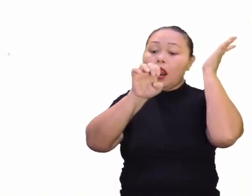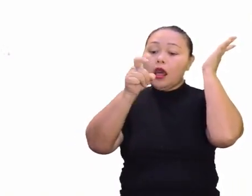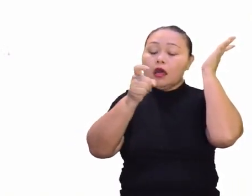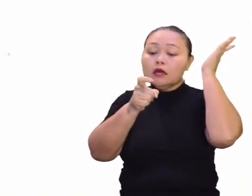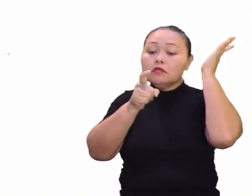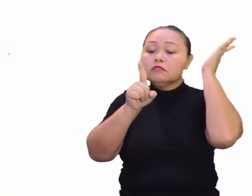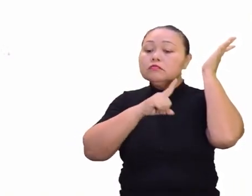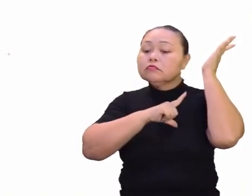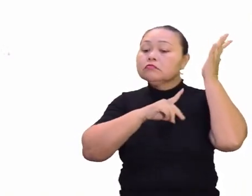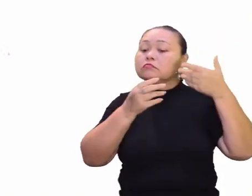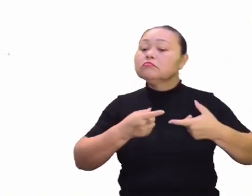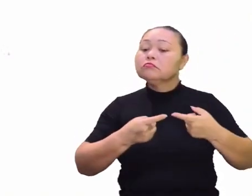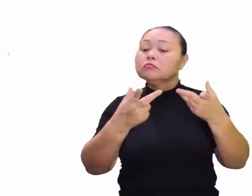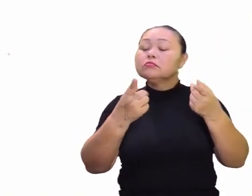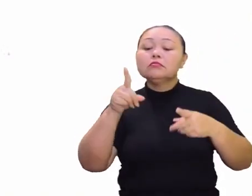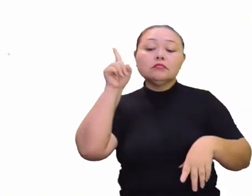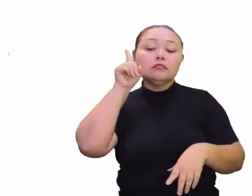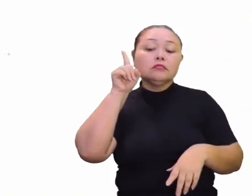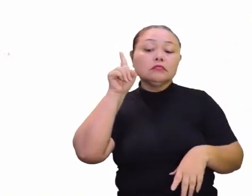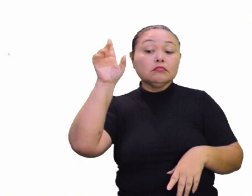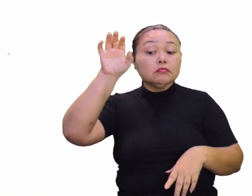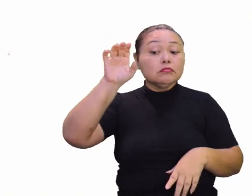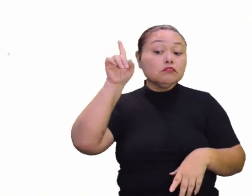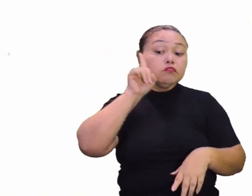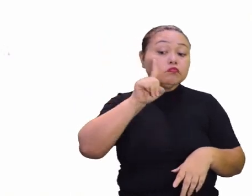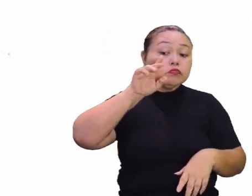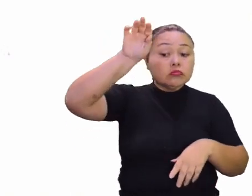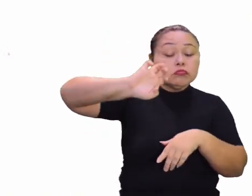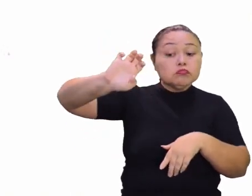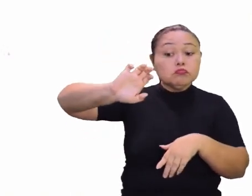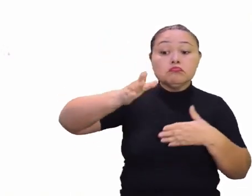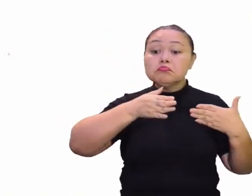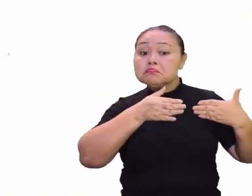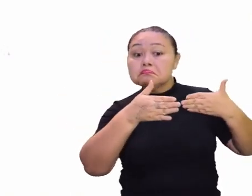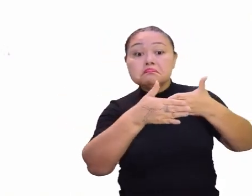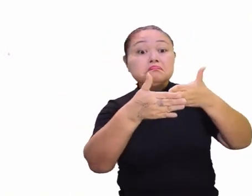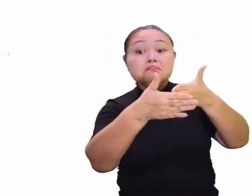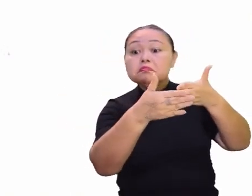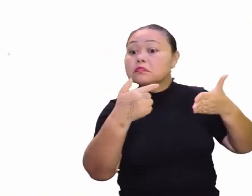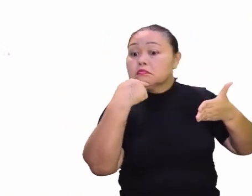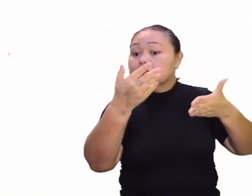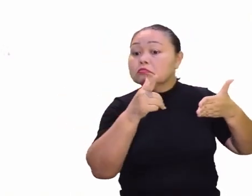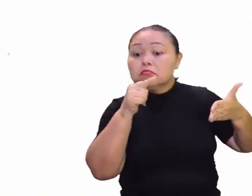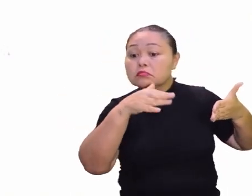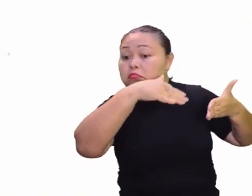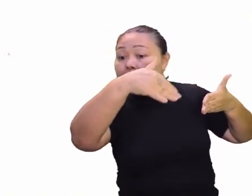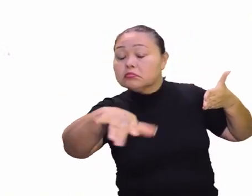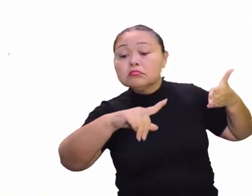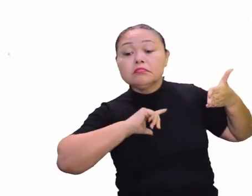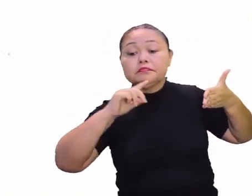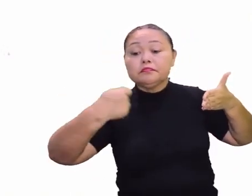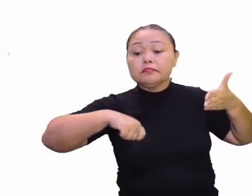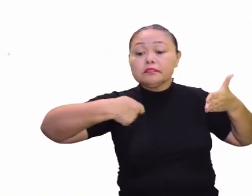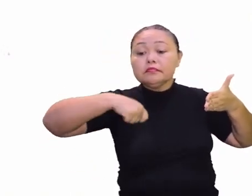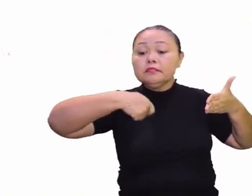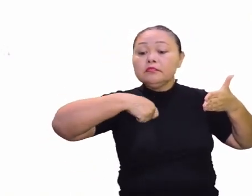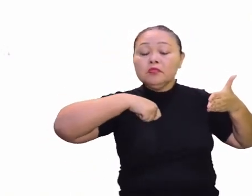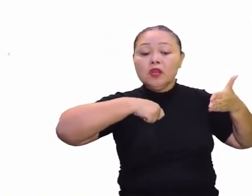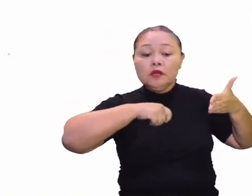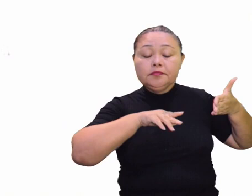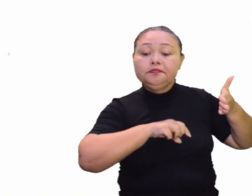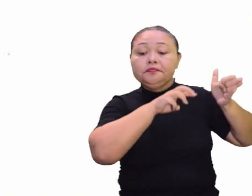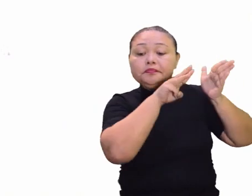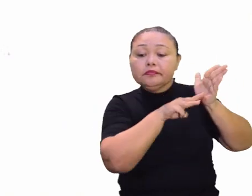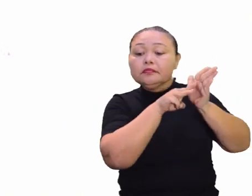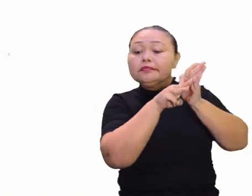vender para a Europa e Estados Unidos. E a gente está sem saída para o Pacífico. Então, a gente precisa ir pelo